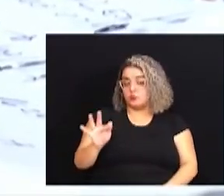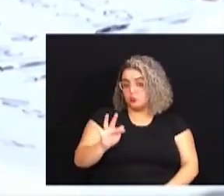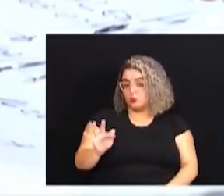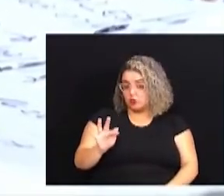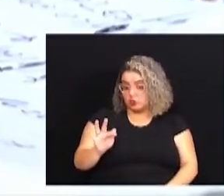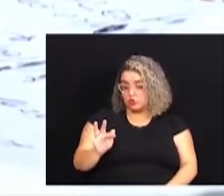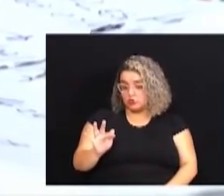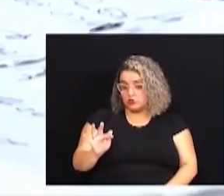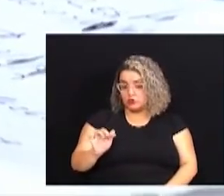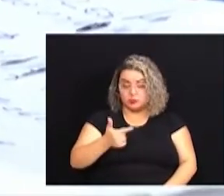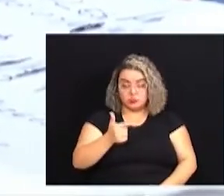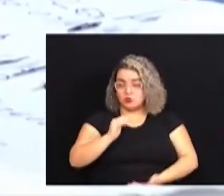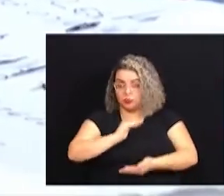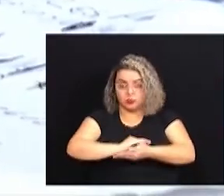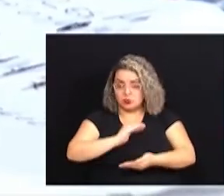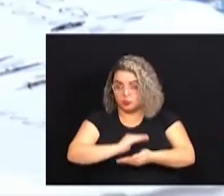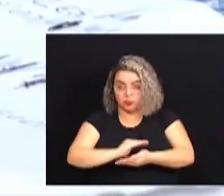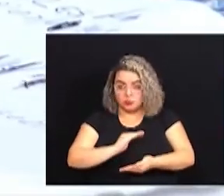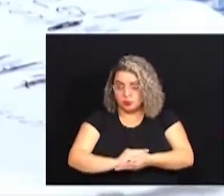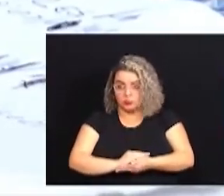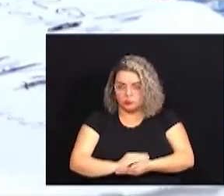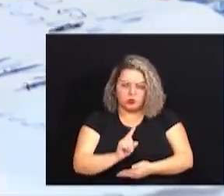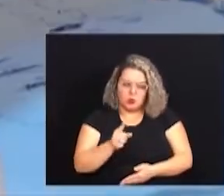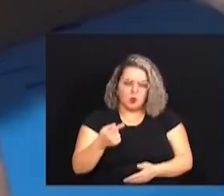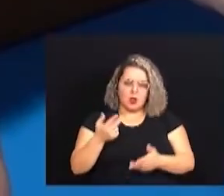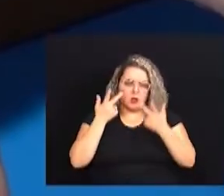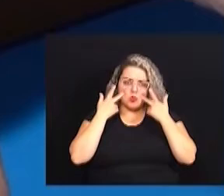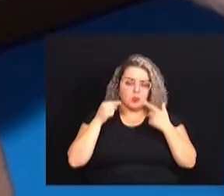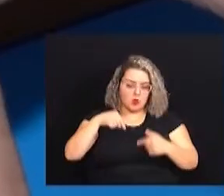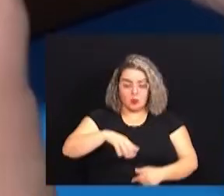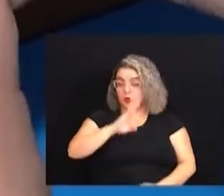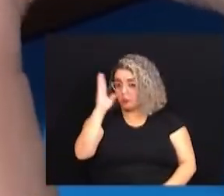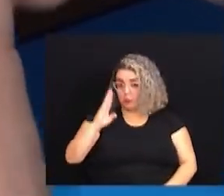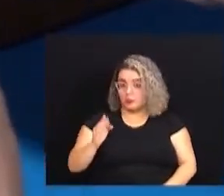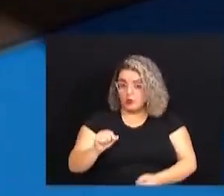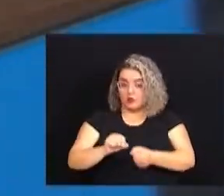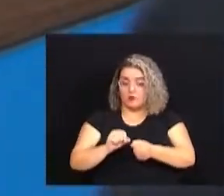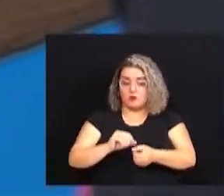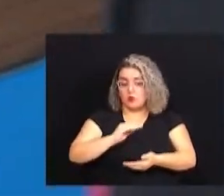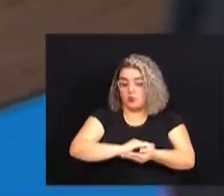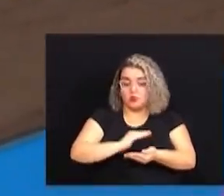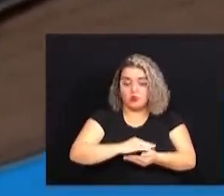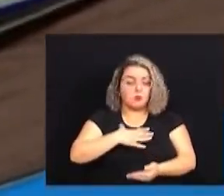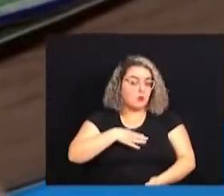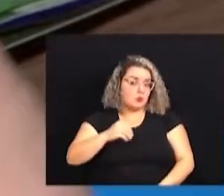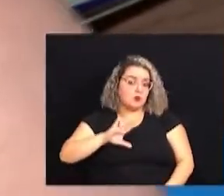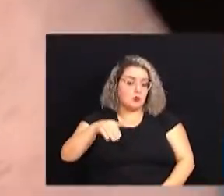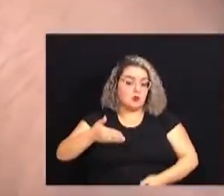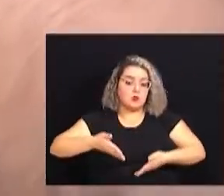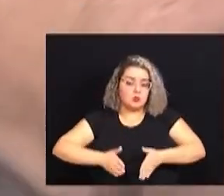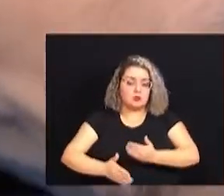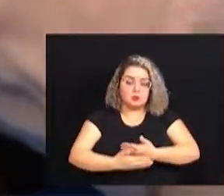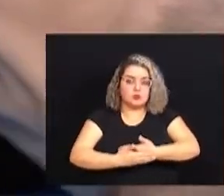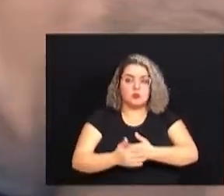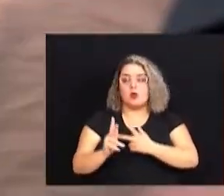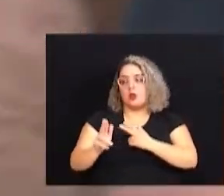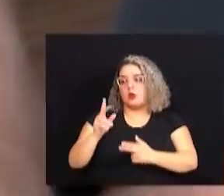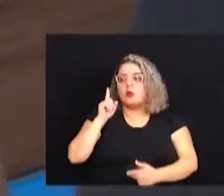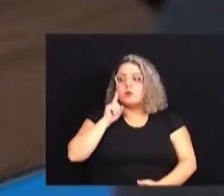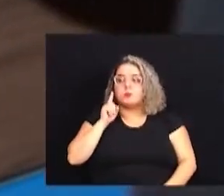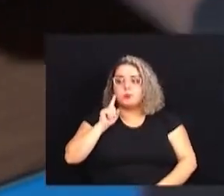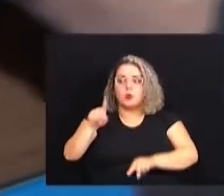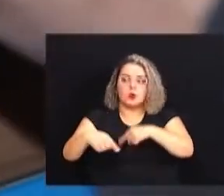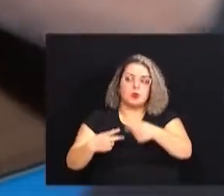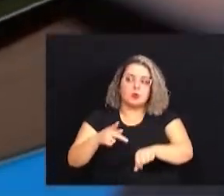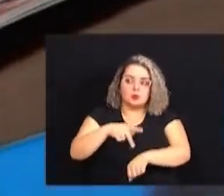de fazer universidade sem poupança. Não é comum no Brasil as pessoas começarem a fazer poupança para os filhos, né, quando nascem,